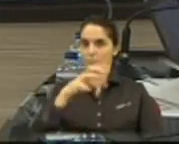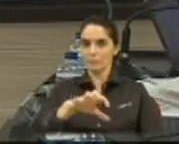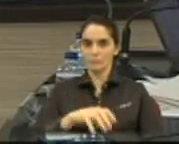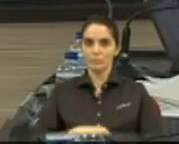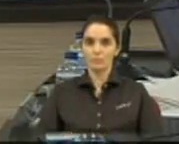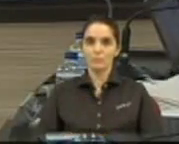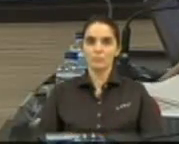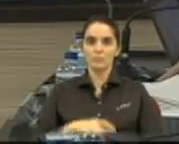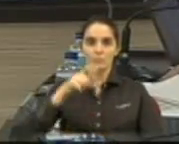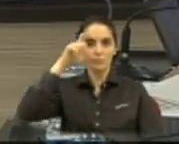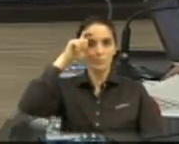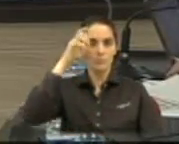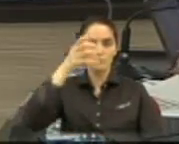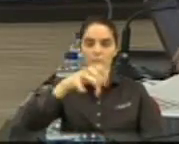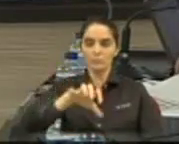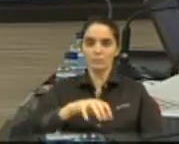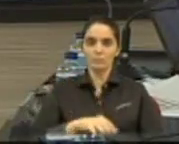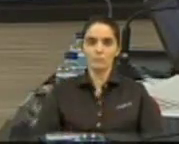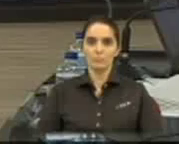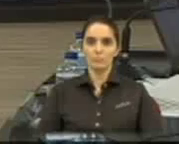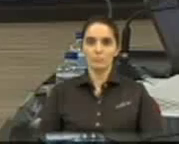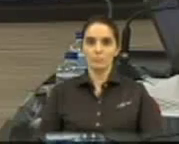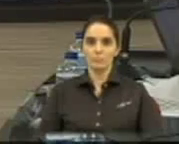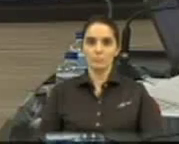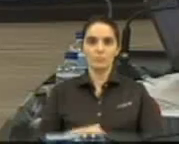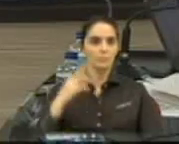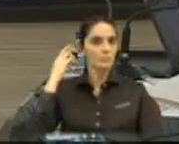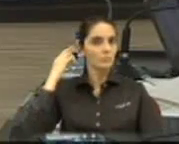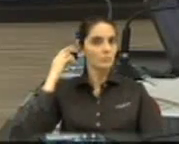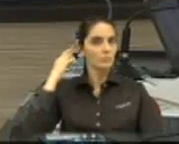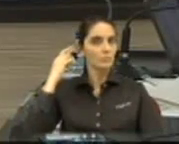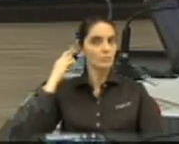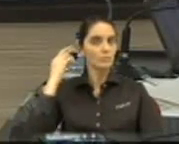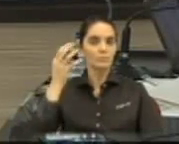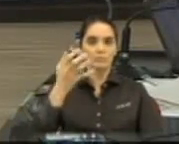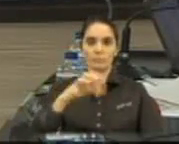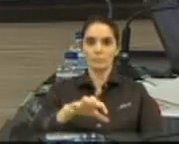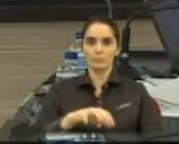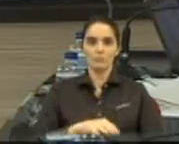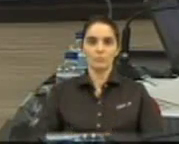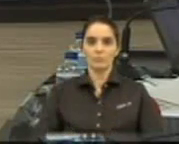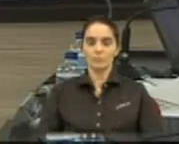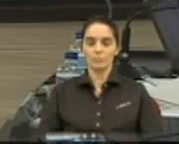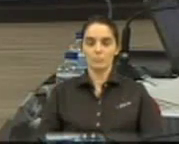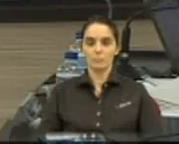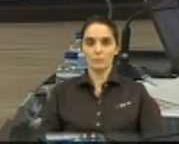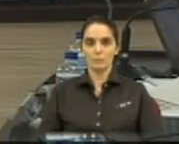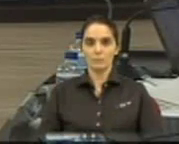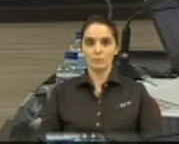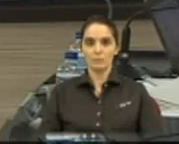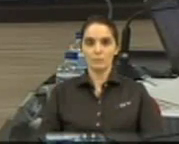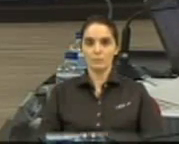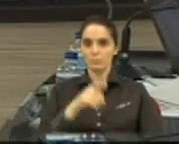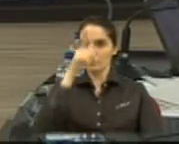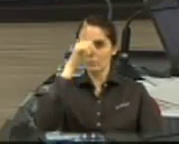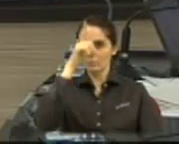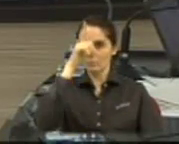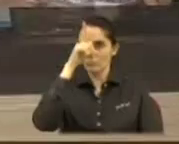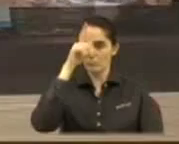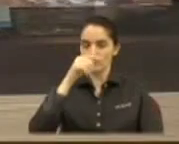Dispenso. Vereador Farid. Dispenso. Vereador Ronei. Dispenso. Vereador